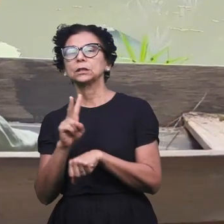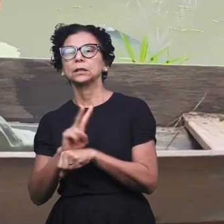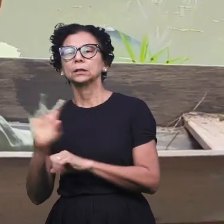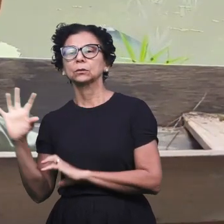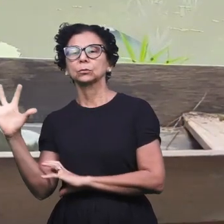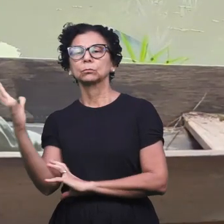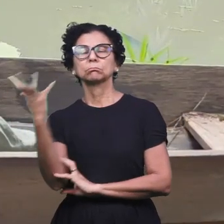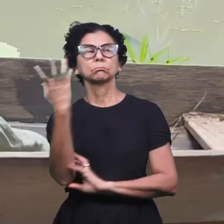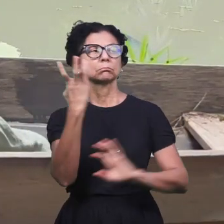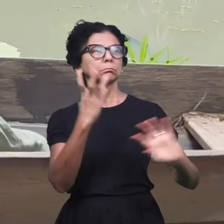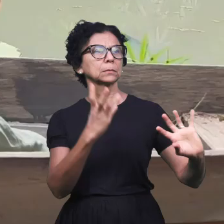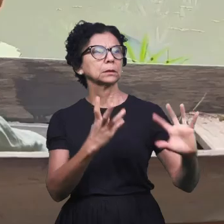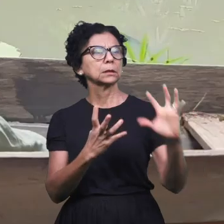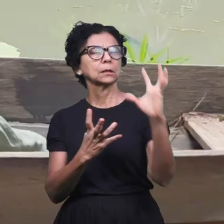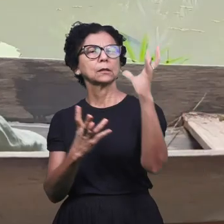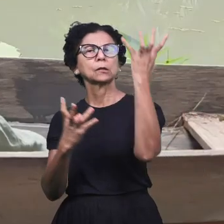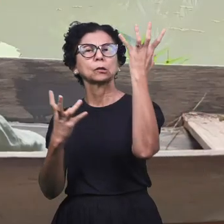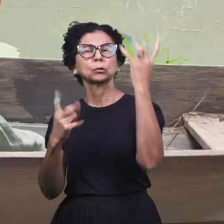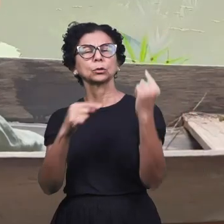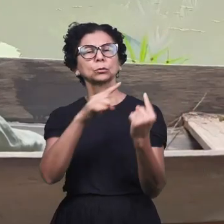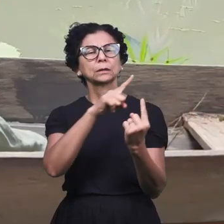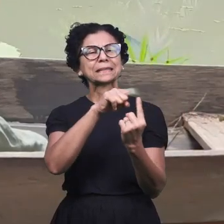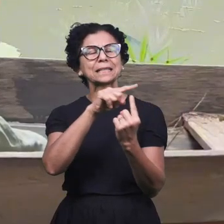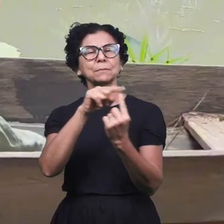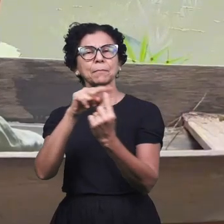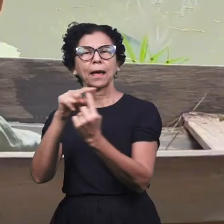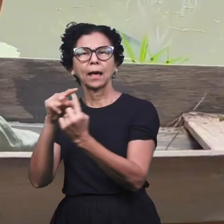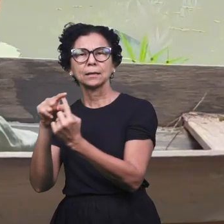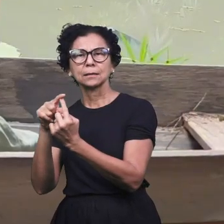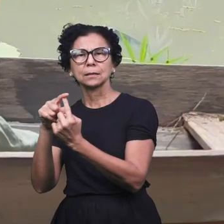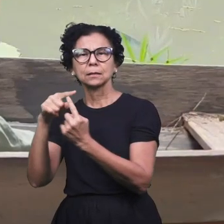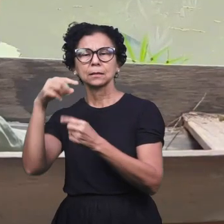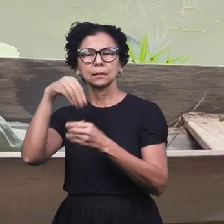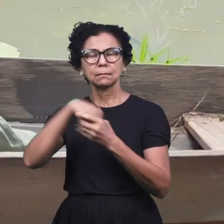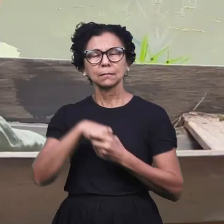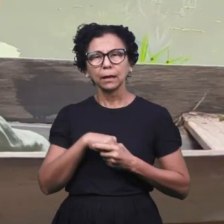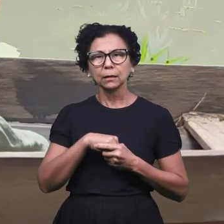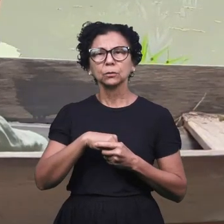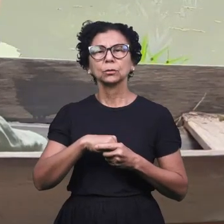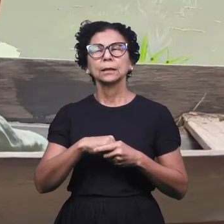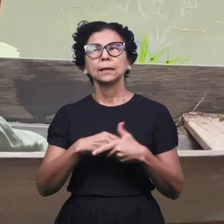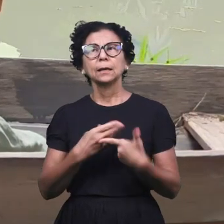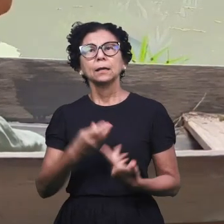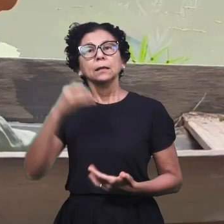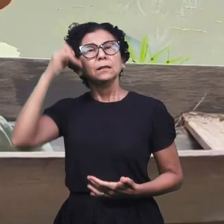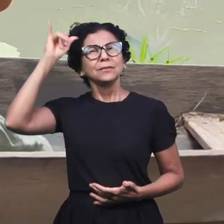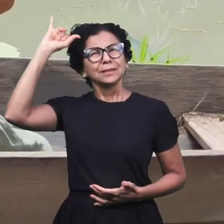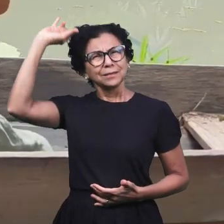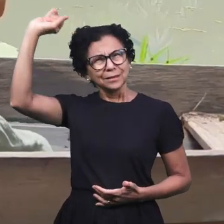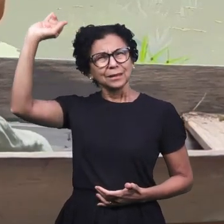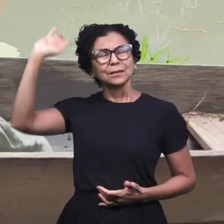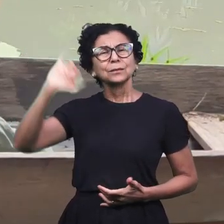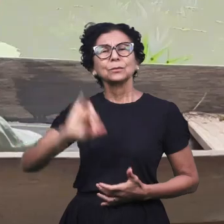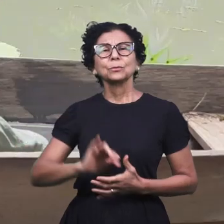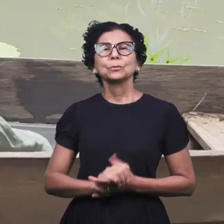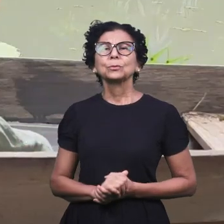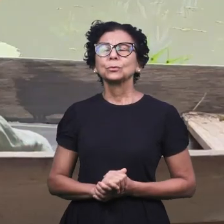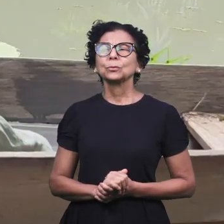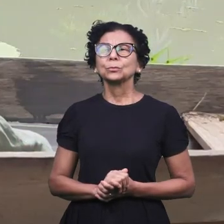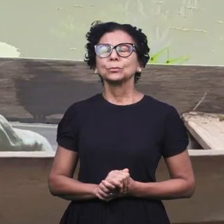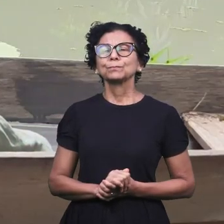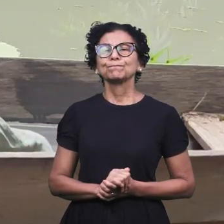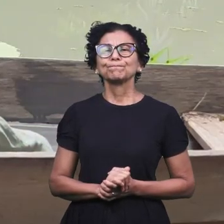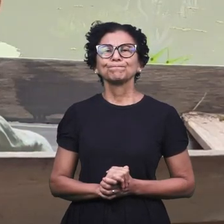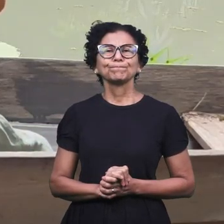dessa floresta, desses recursos naturais que nós temos, evitando que pessoas, conscientizando